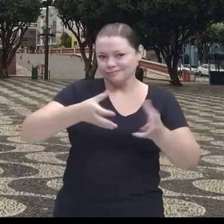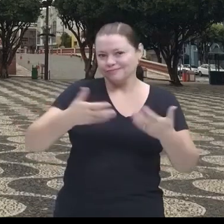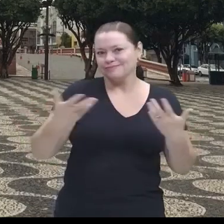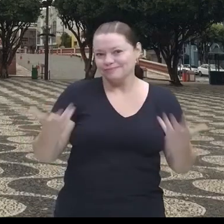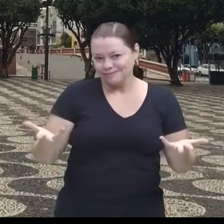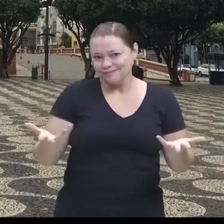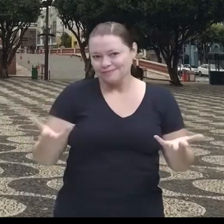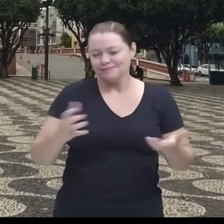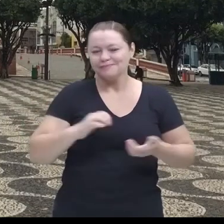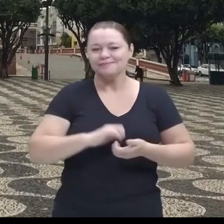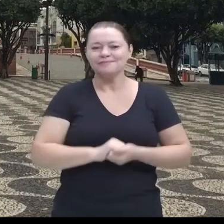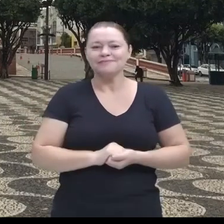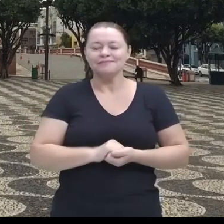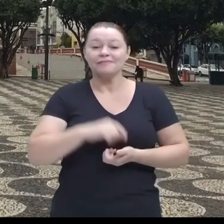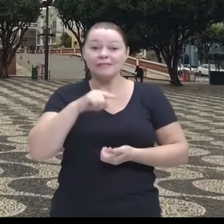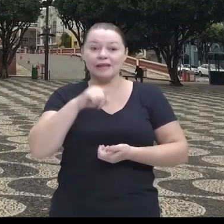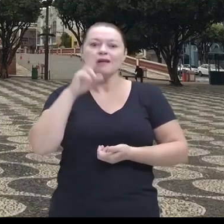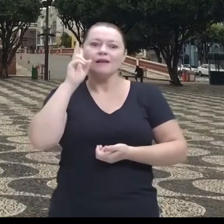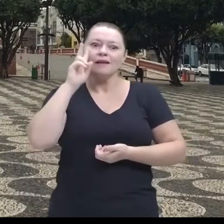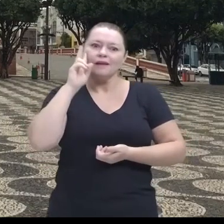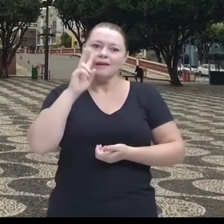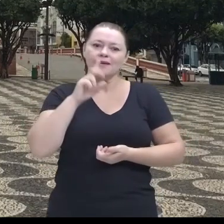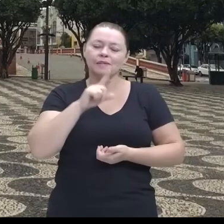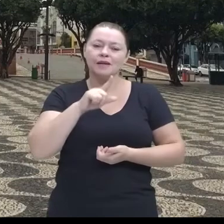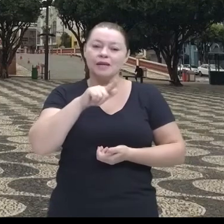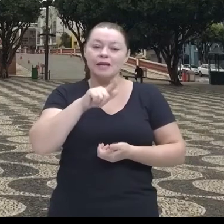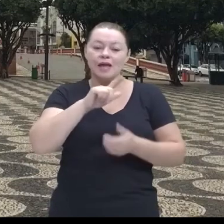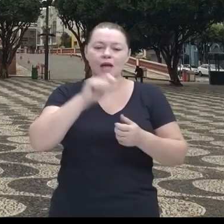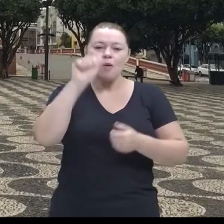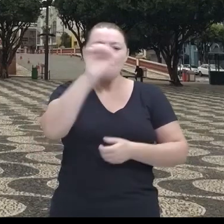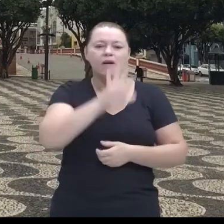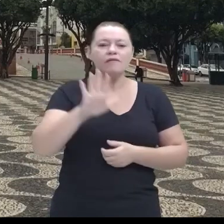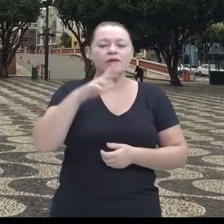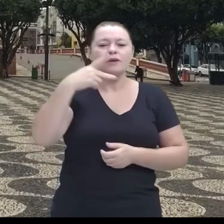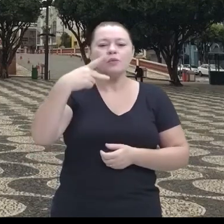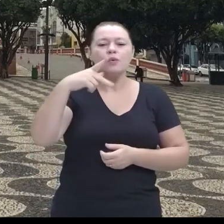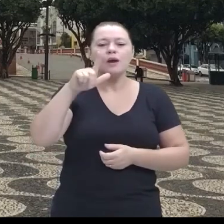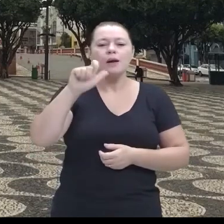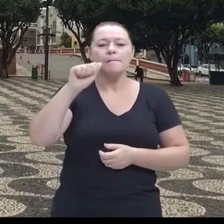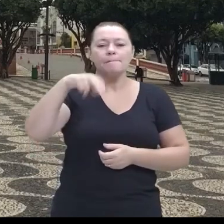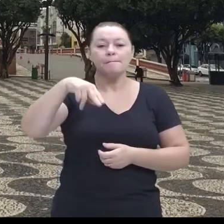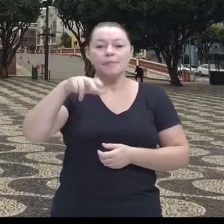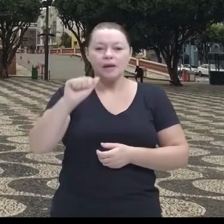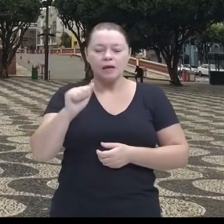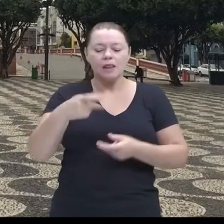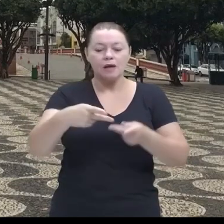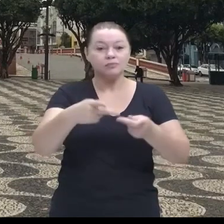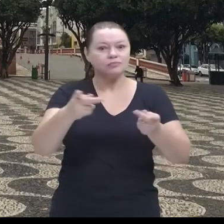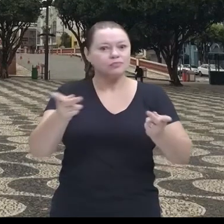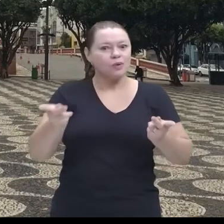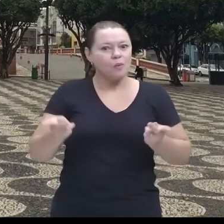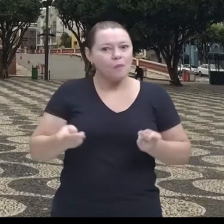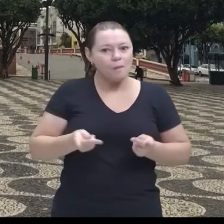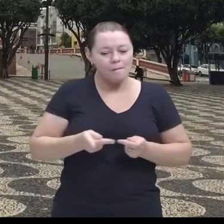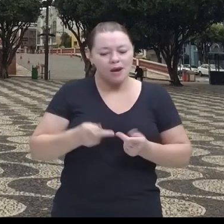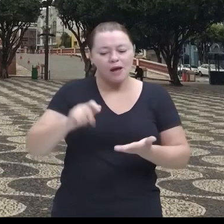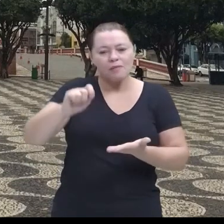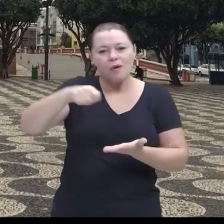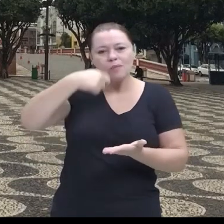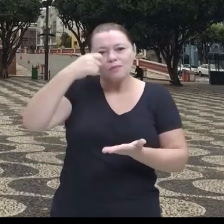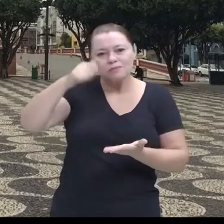um círculo, ele é uma figura plana, o círculo. Um prato, o prato que nós